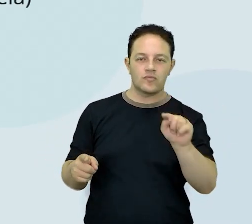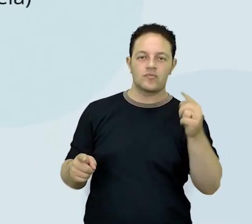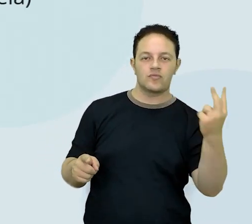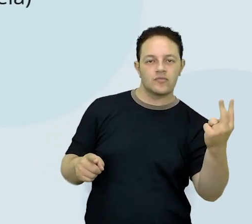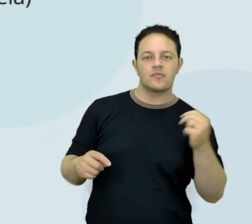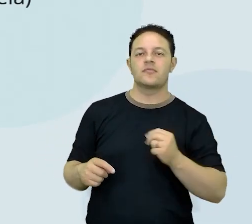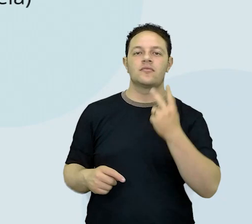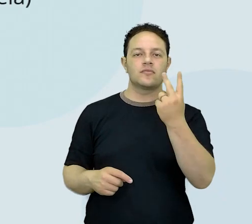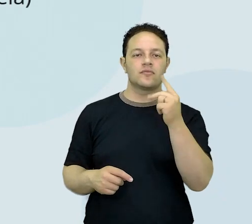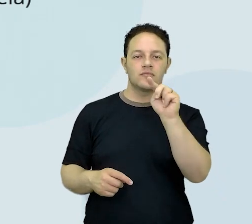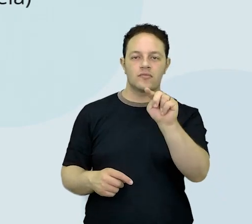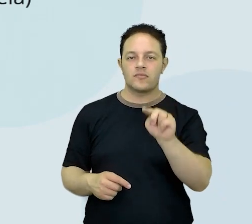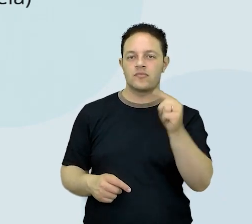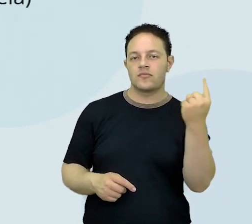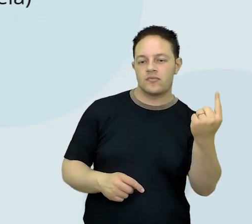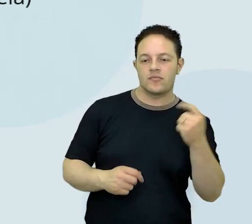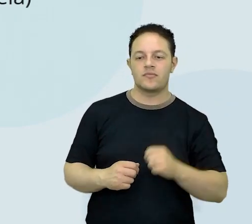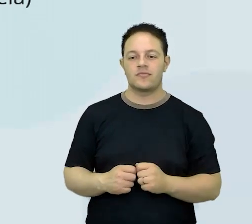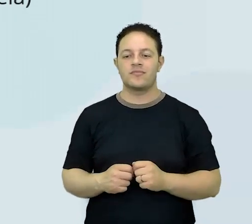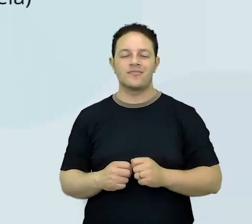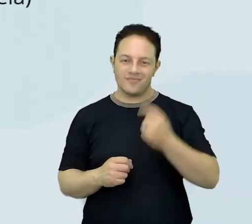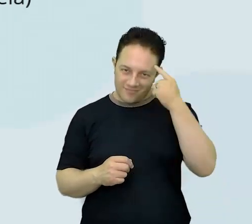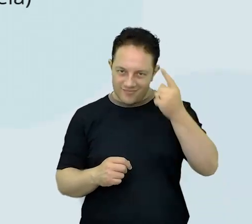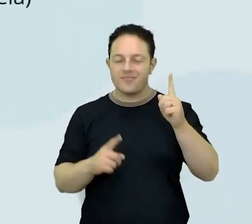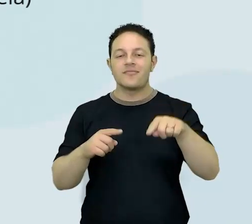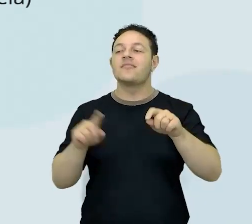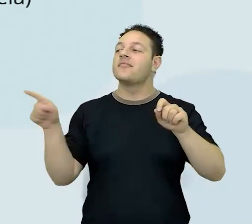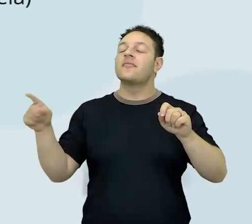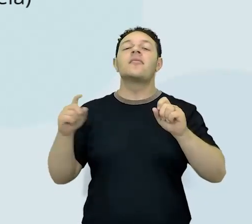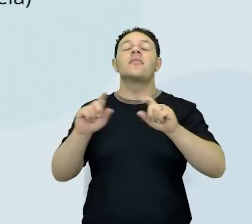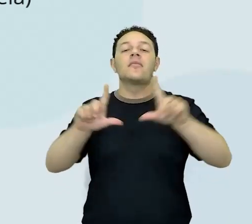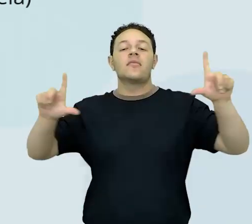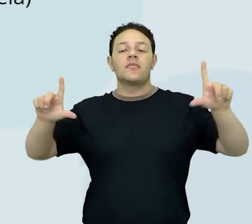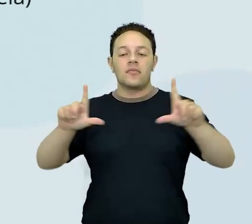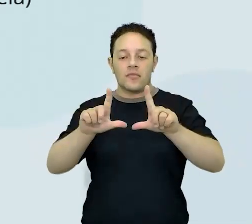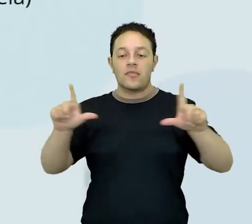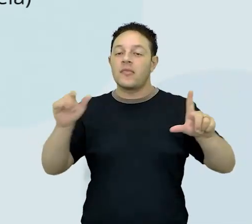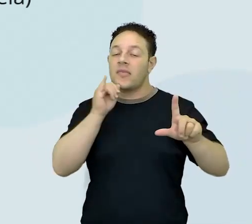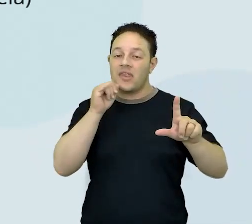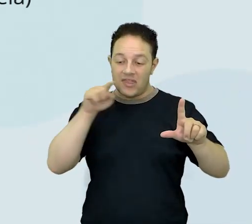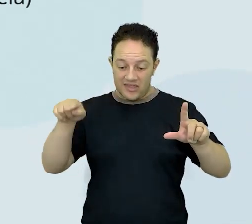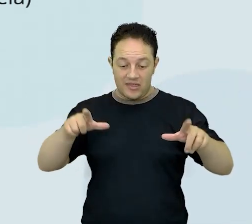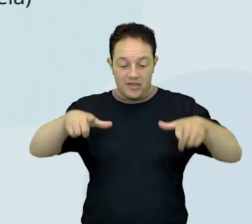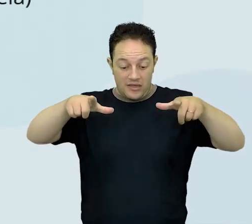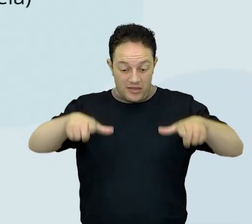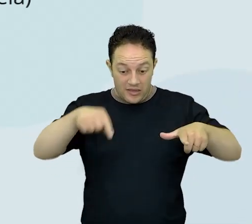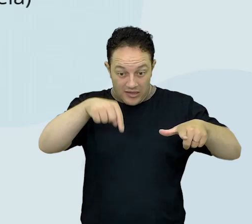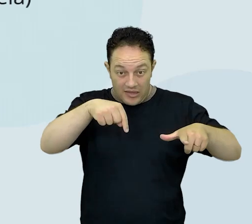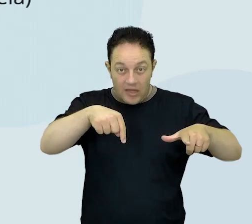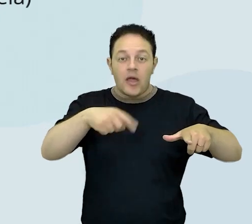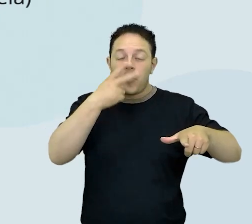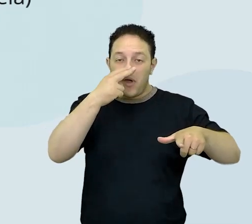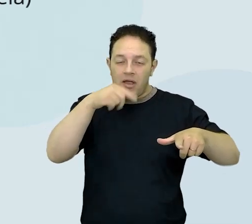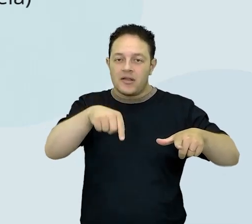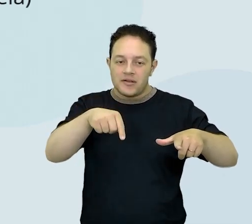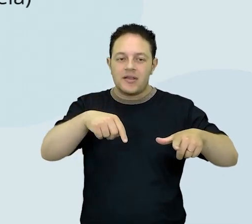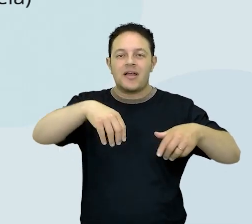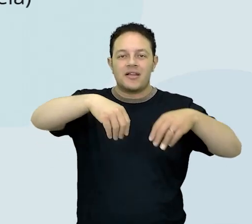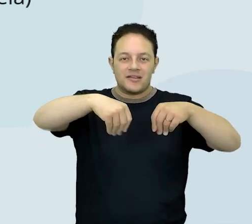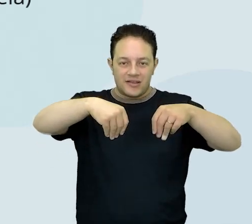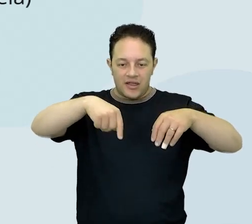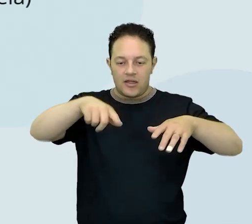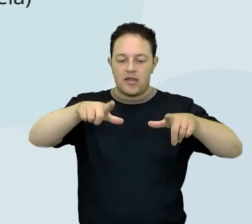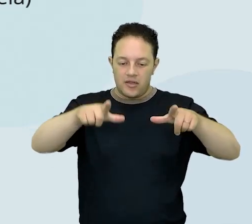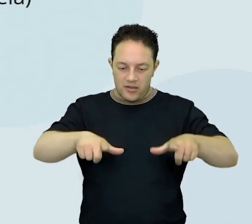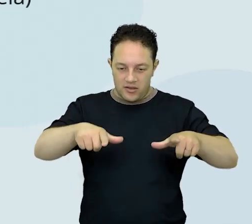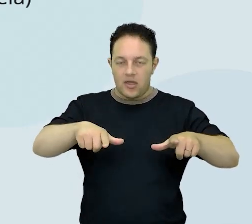escala, Então, a escala é o quê? É a informação de quantas vezes o terreno real, no caso, a Terra